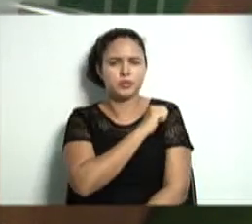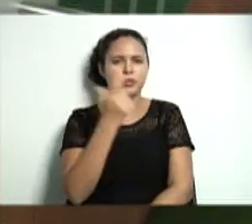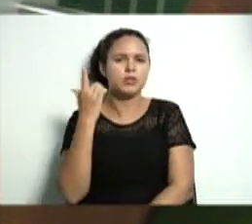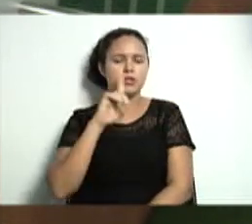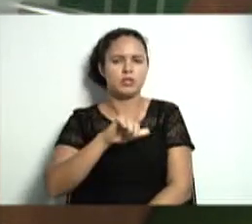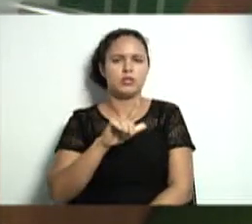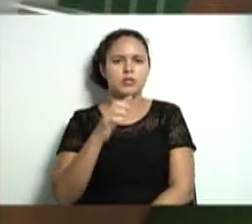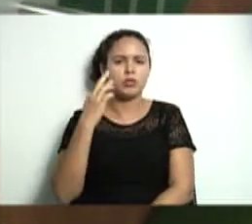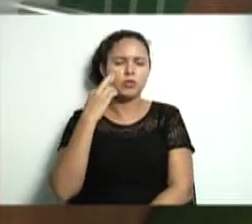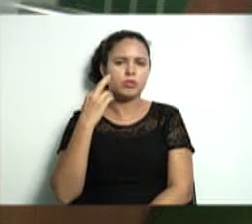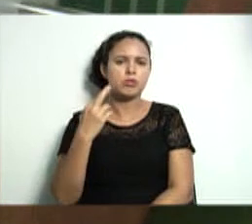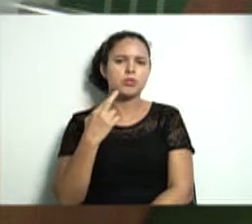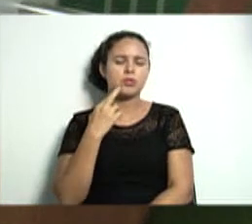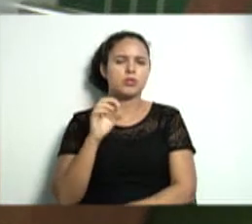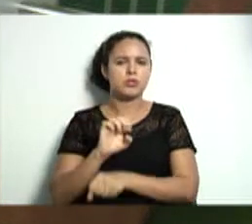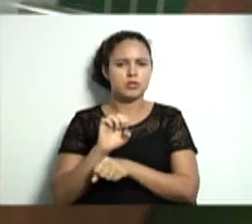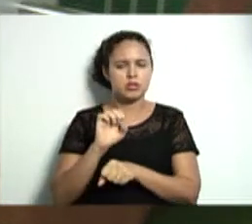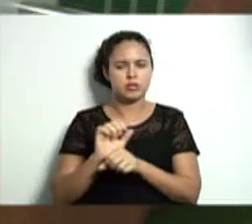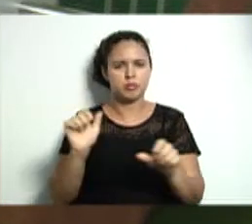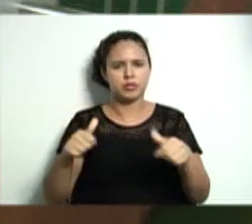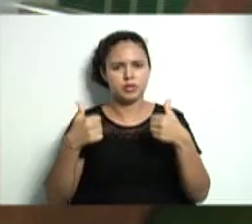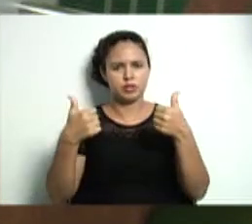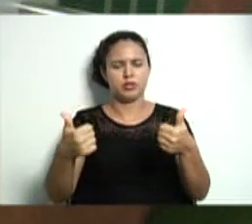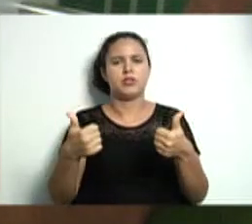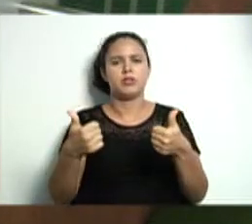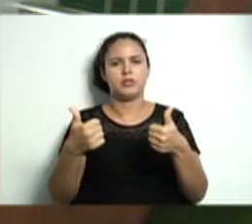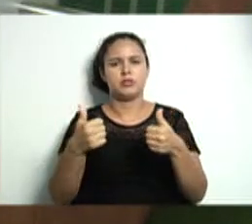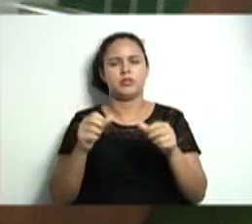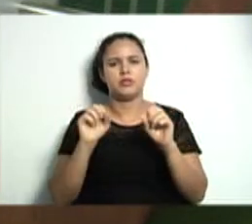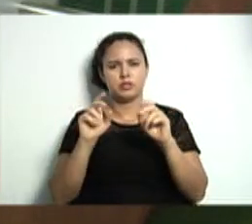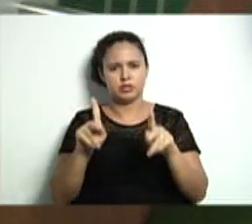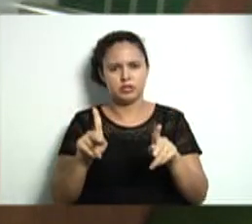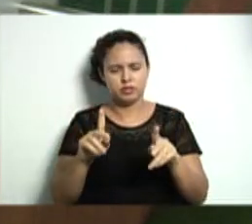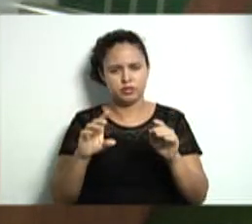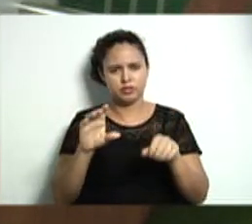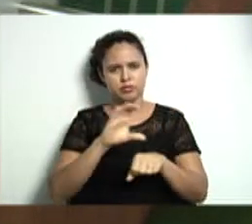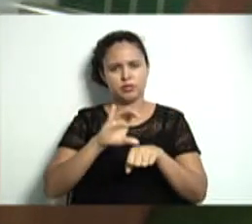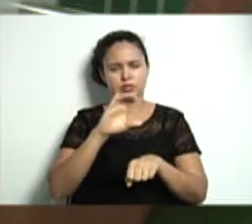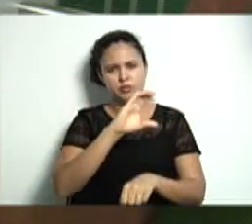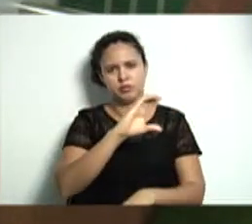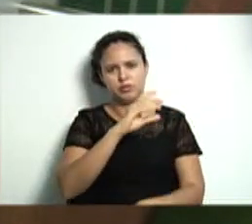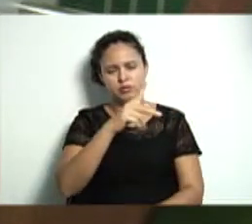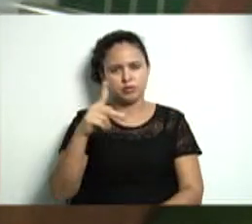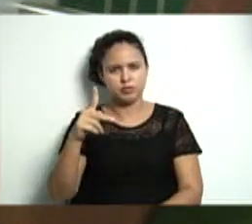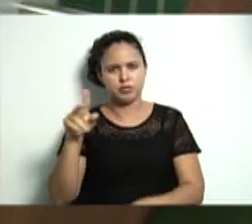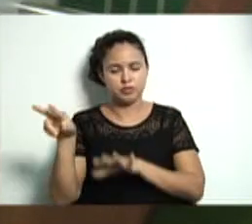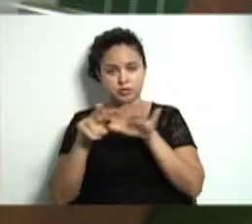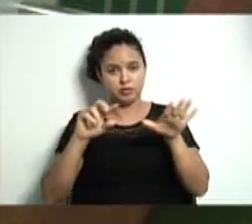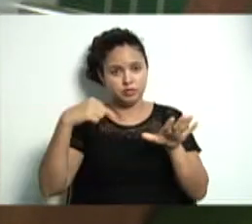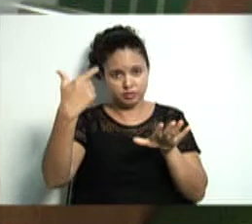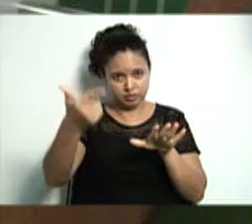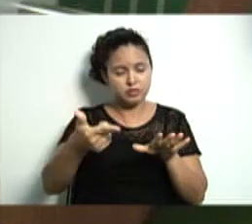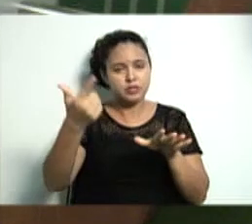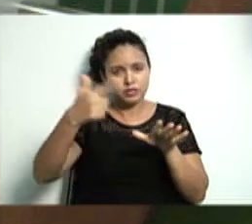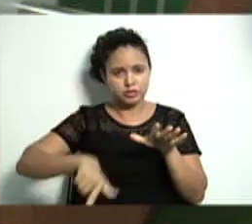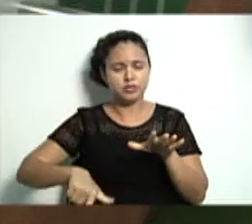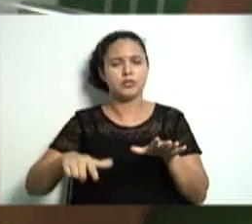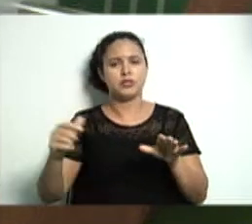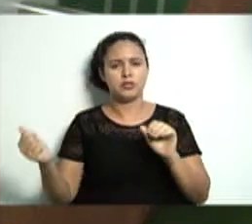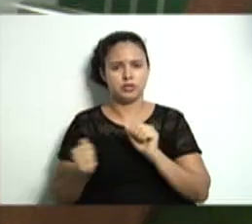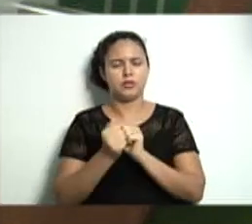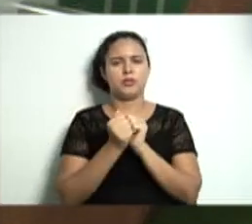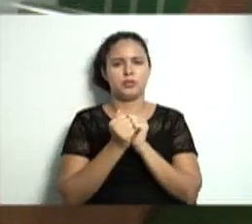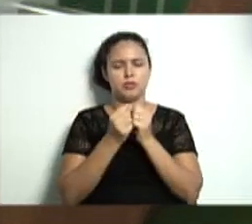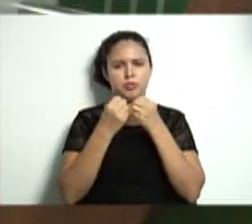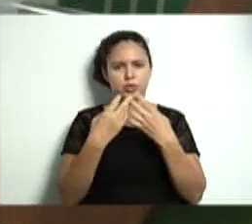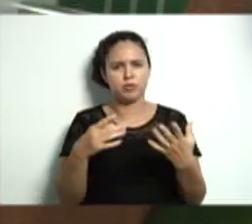uma Rondônia, um estado melhor, através desse curso do cooperativismo. Semana que vem tem mais aula, vai ser muito bom,